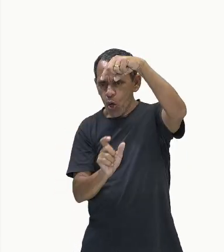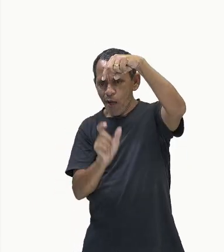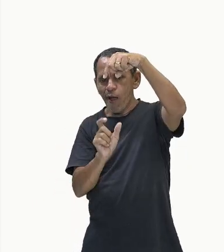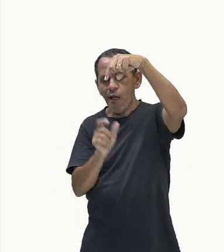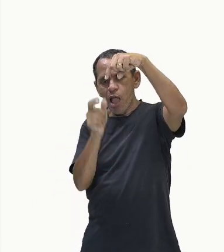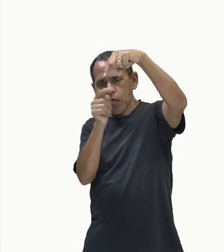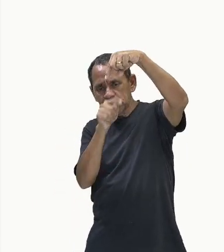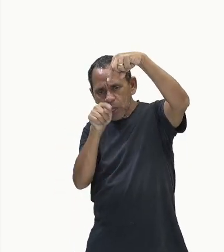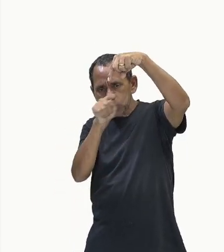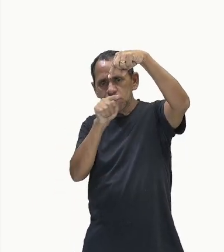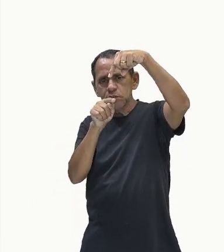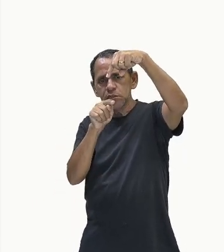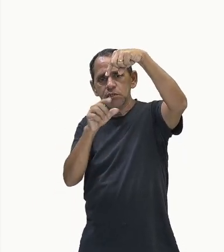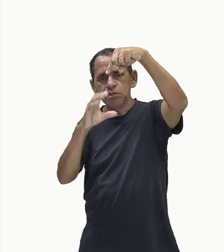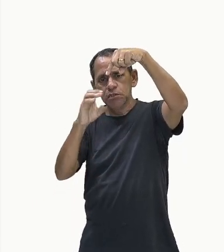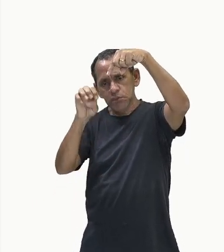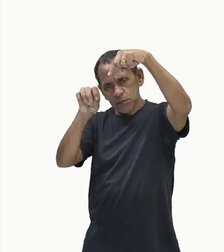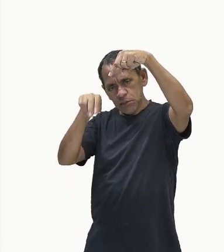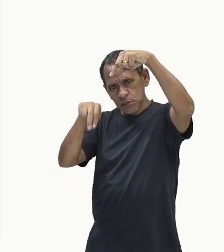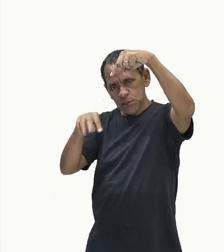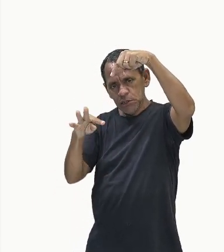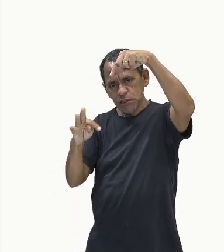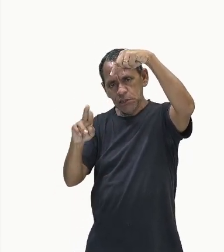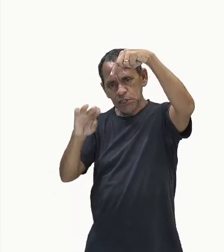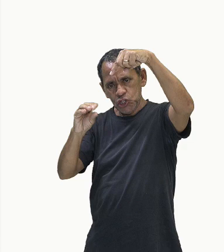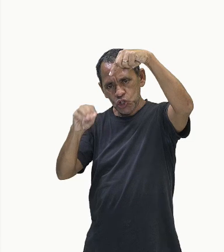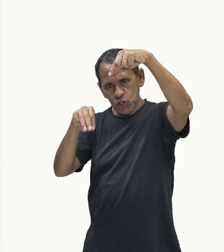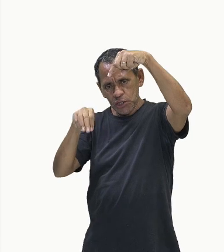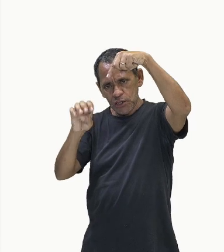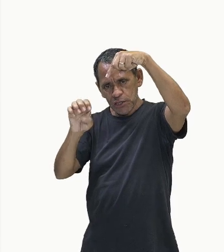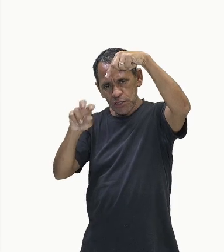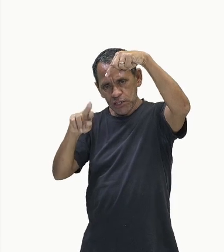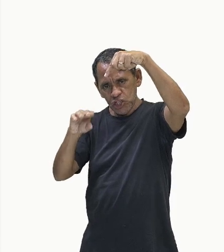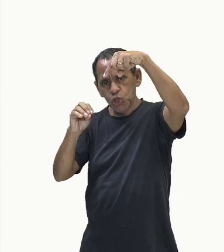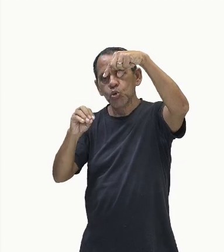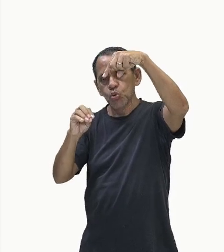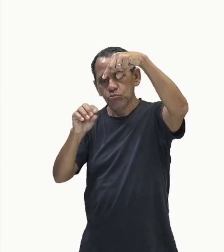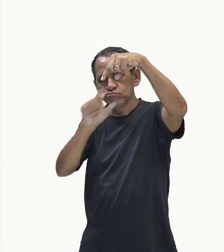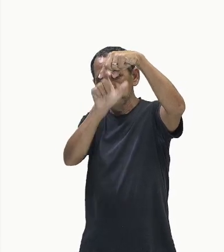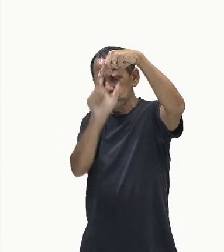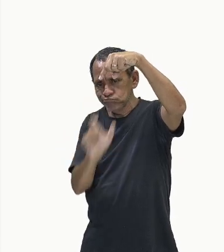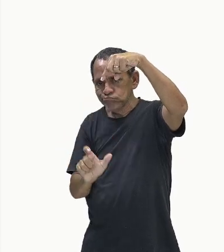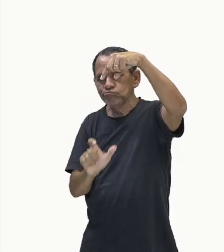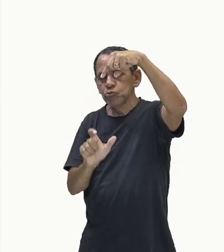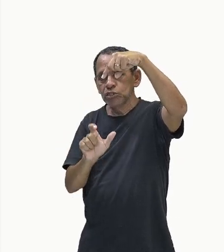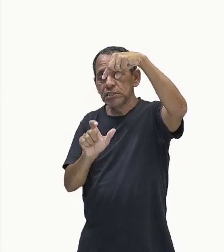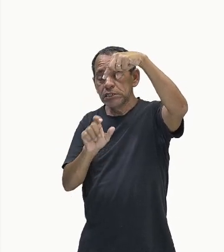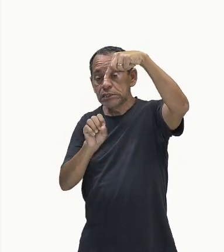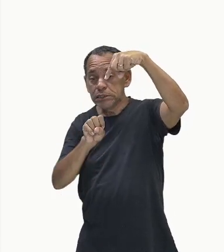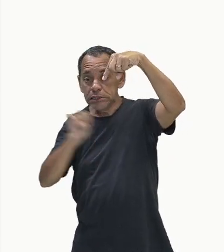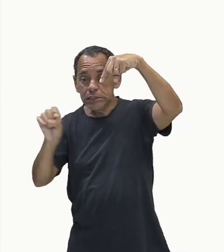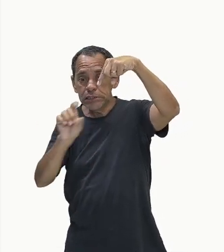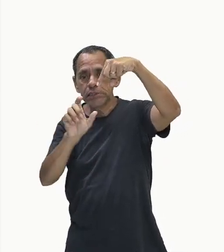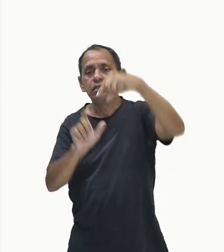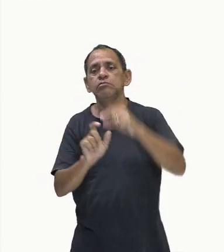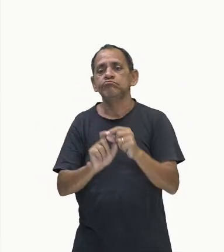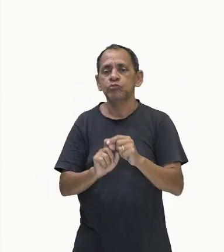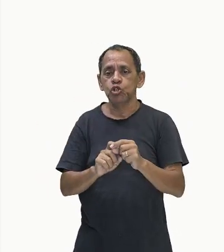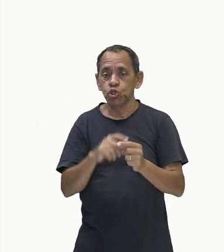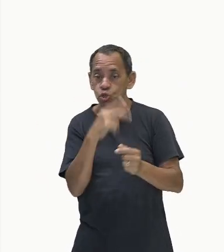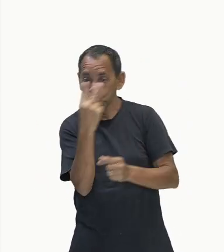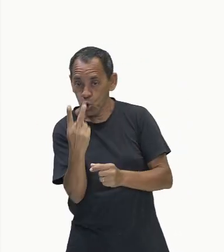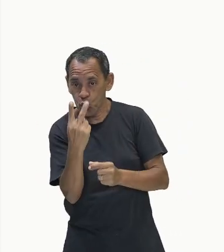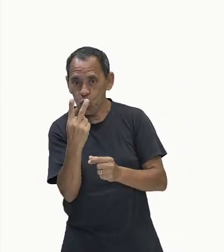aí, tá? Esse centrômero aqui, ó. E quando ele é um cromossomo duplicado, eles vão ter